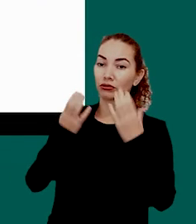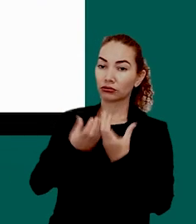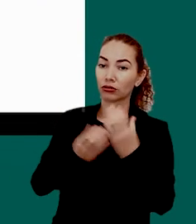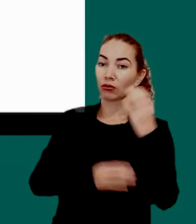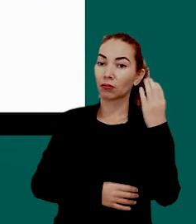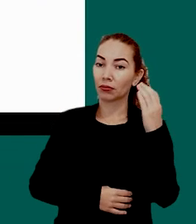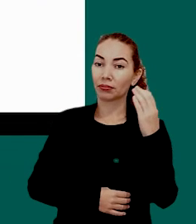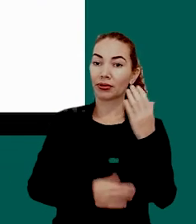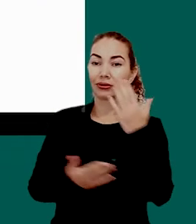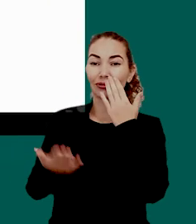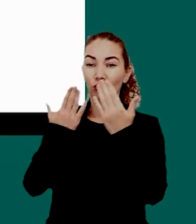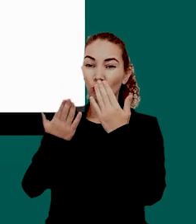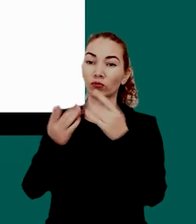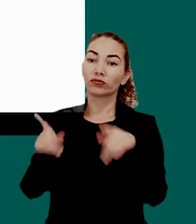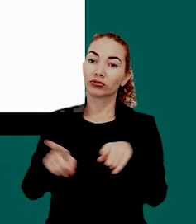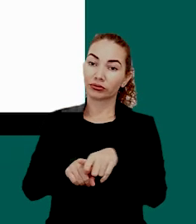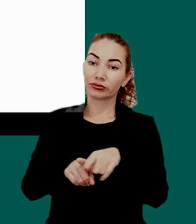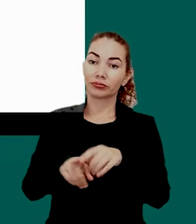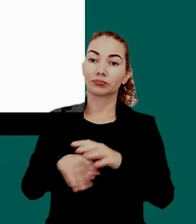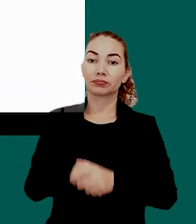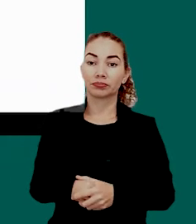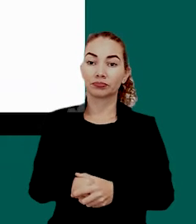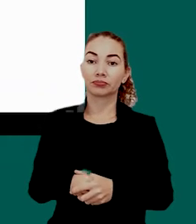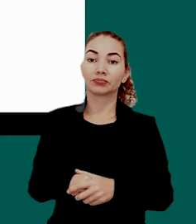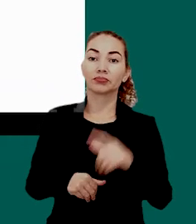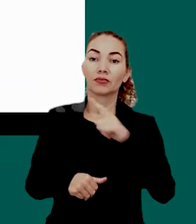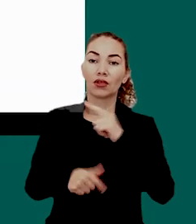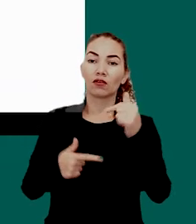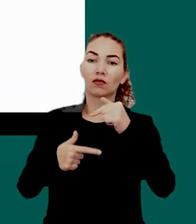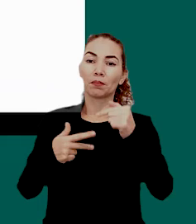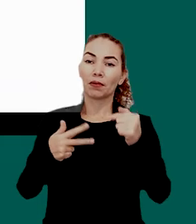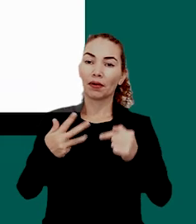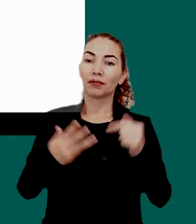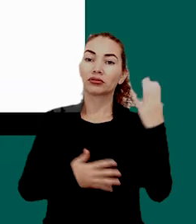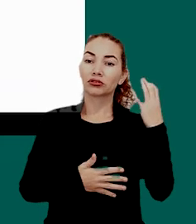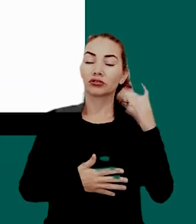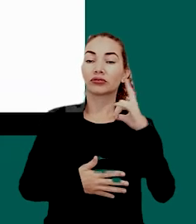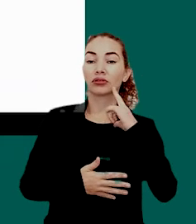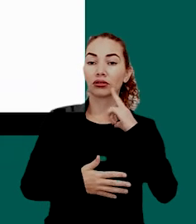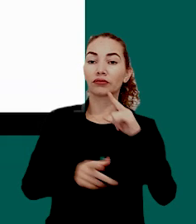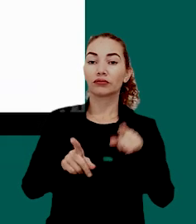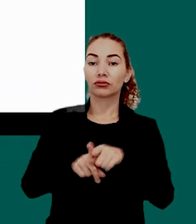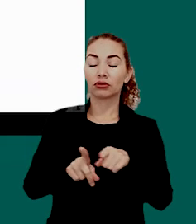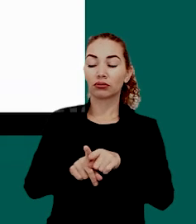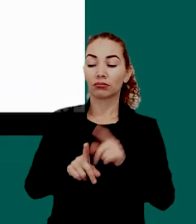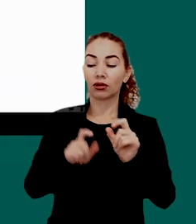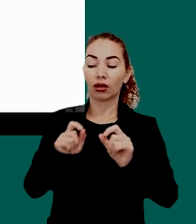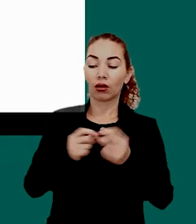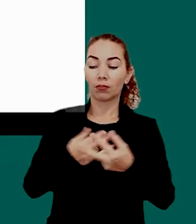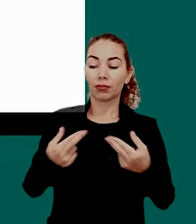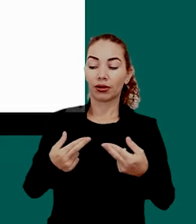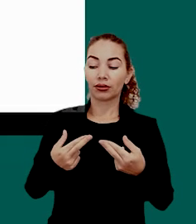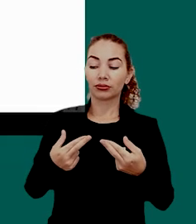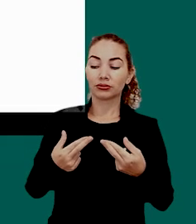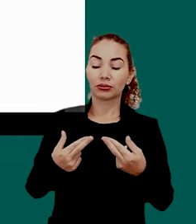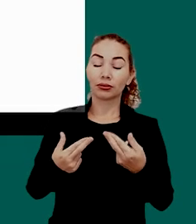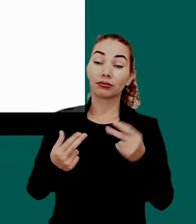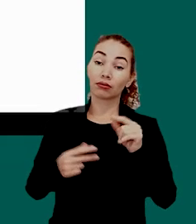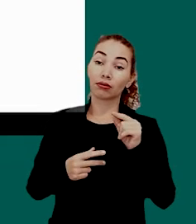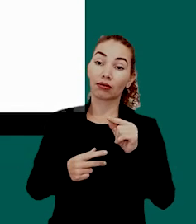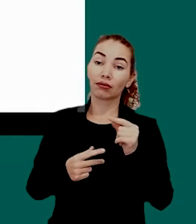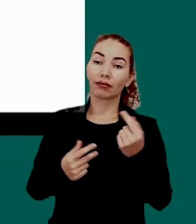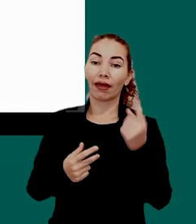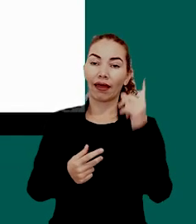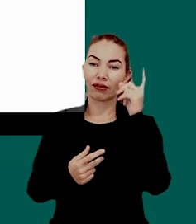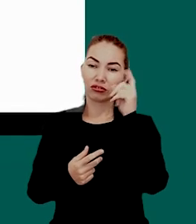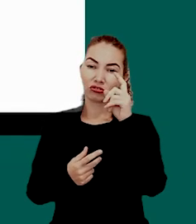uma certa desconfiança. Tá? Uma sequência de eventos científicos, então, entre eles, um fato que parece ser bastante